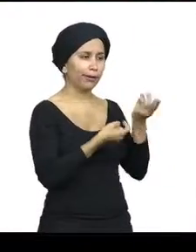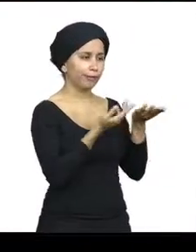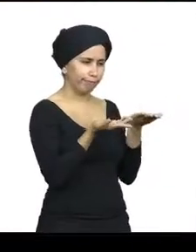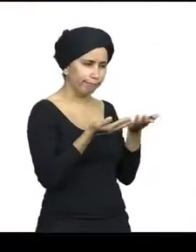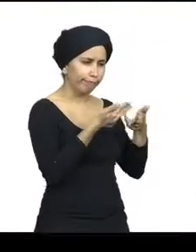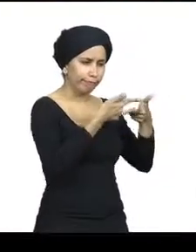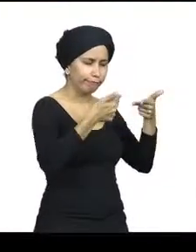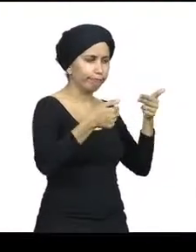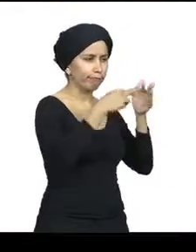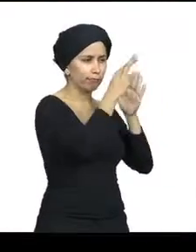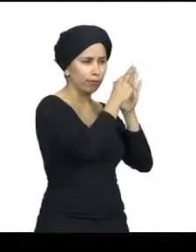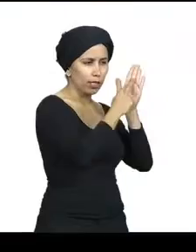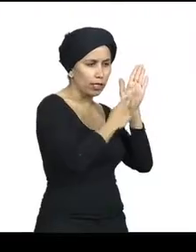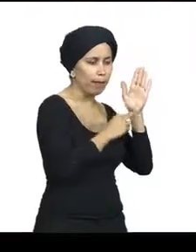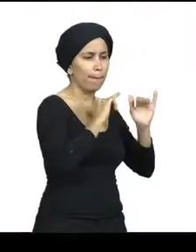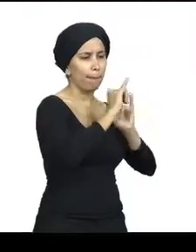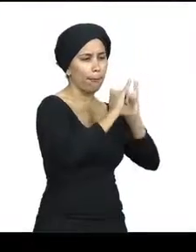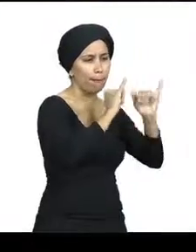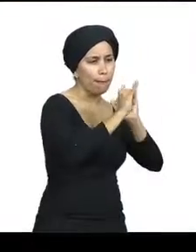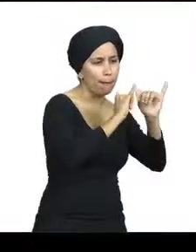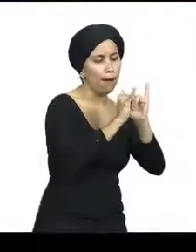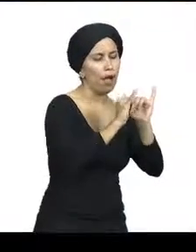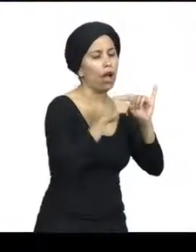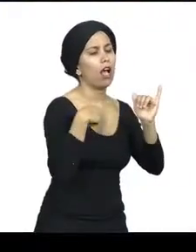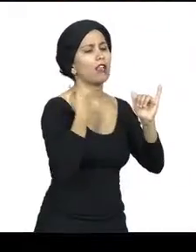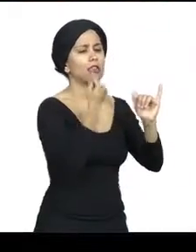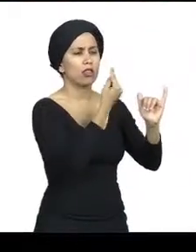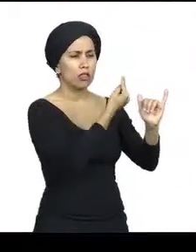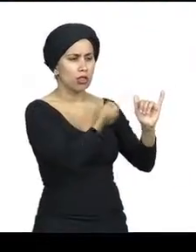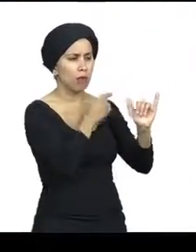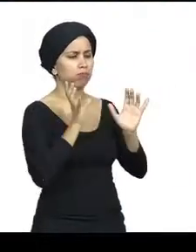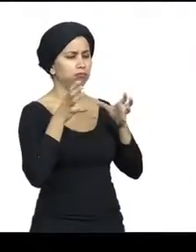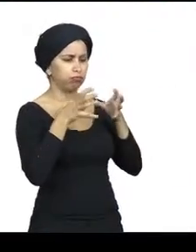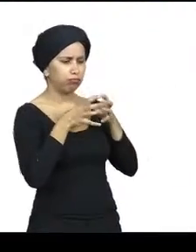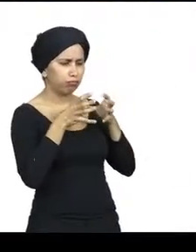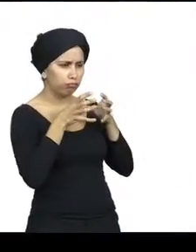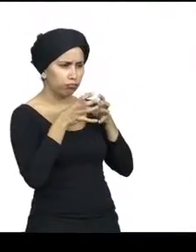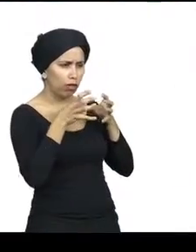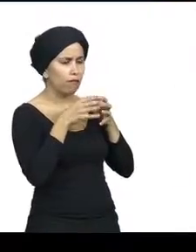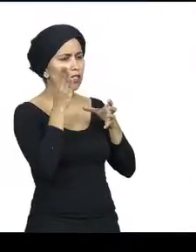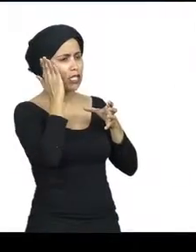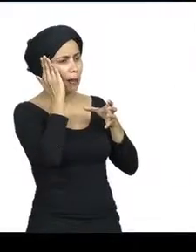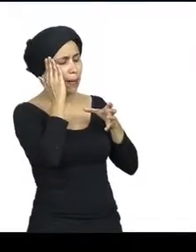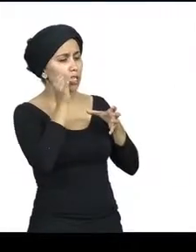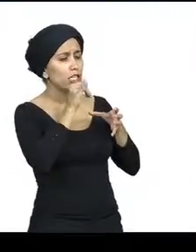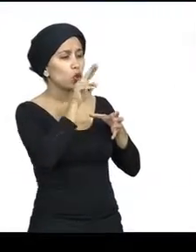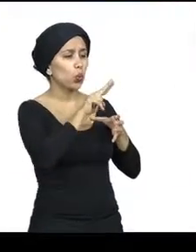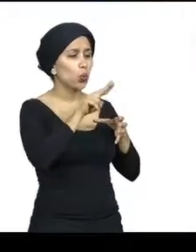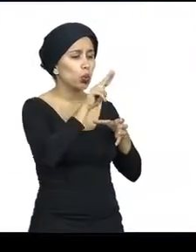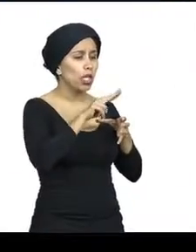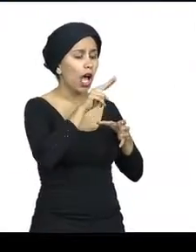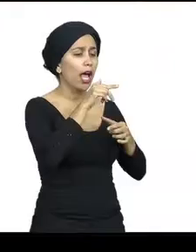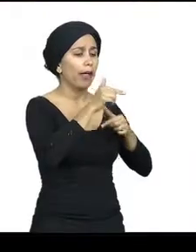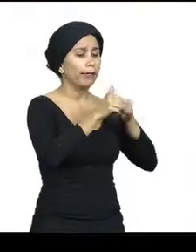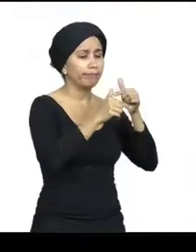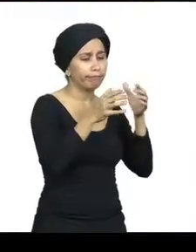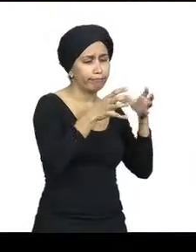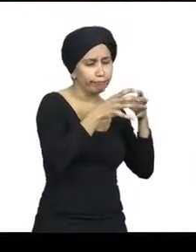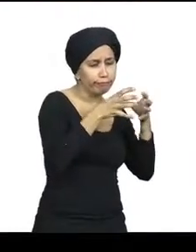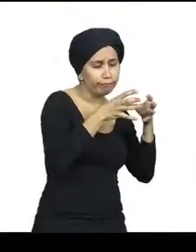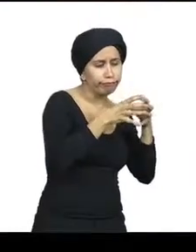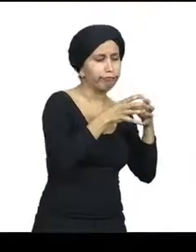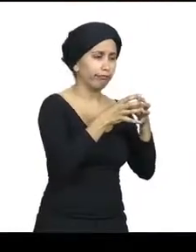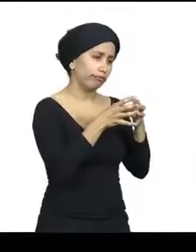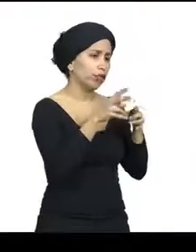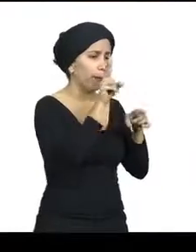e dessas informações, nós podemos definir se utilizaremos equipamentos de proteção coletiva ou equipamentos